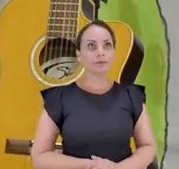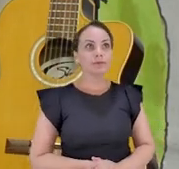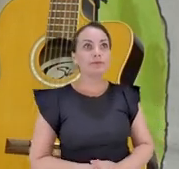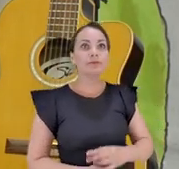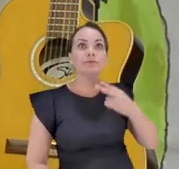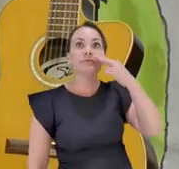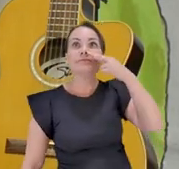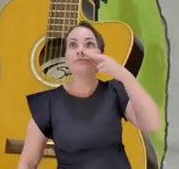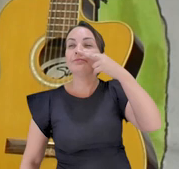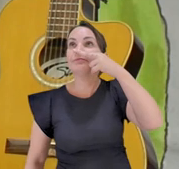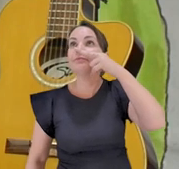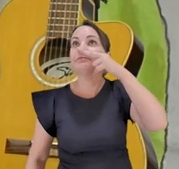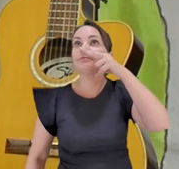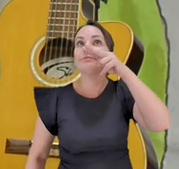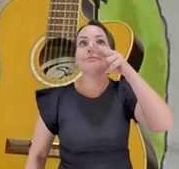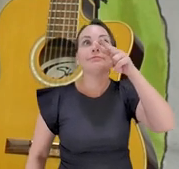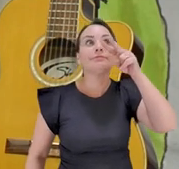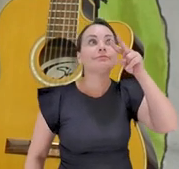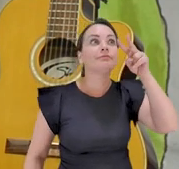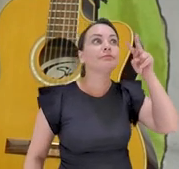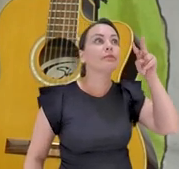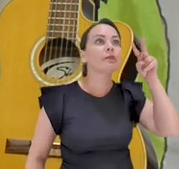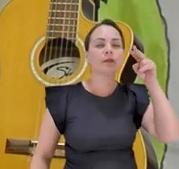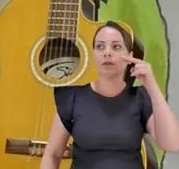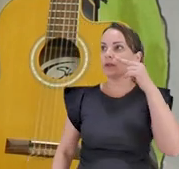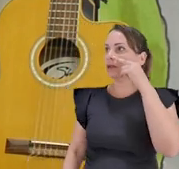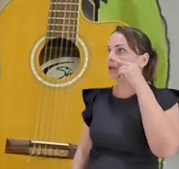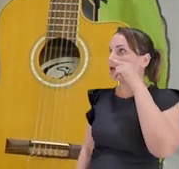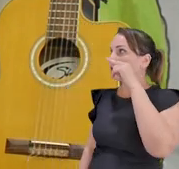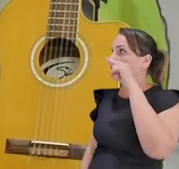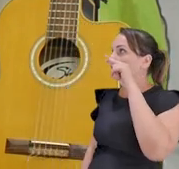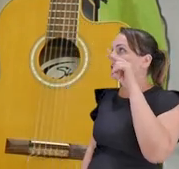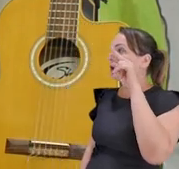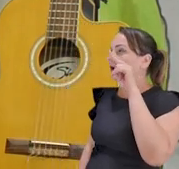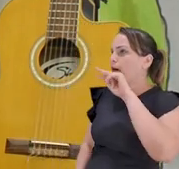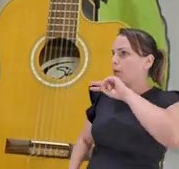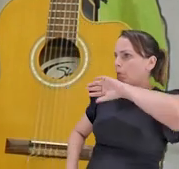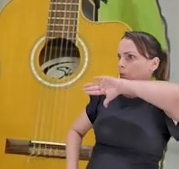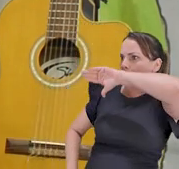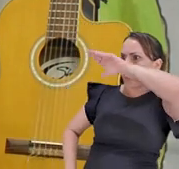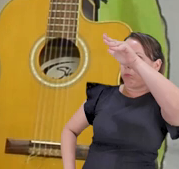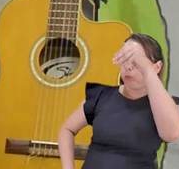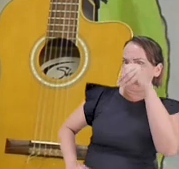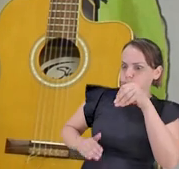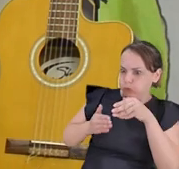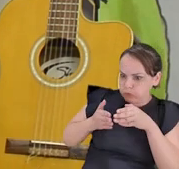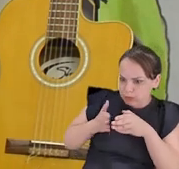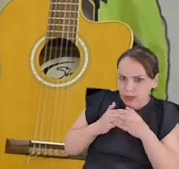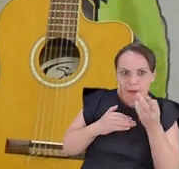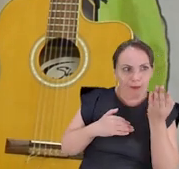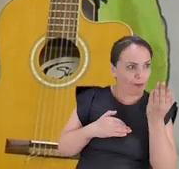Xiii, olha lá. Xiii, olha lá. Uma caverna. Uma caverna.